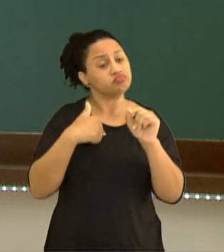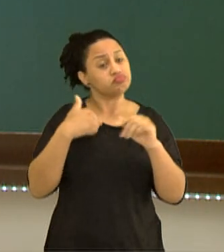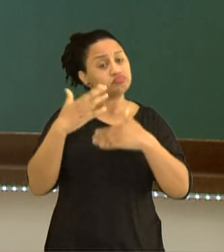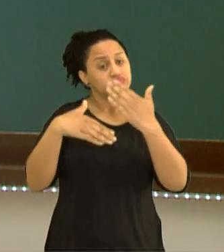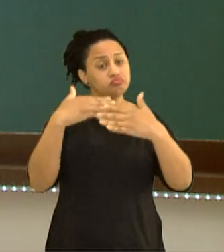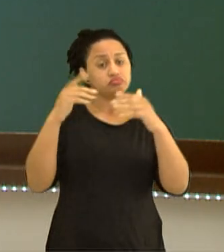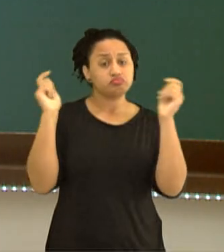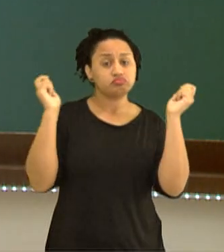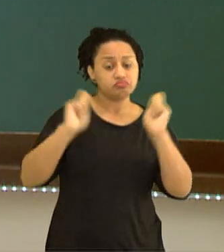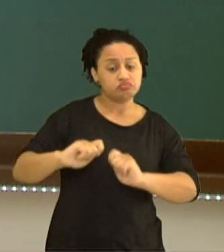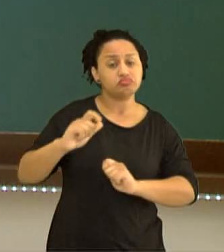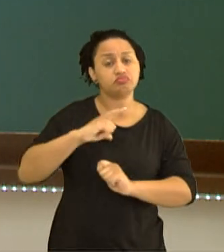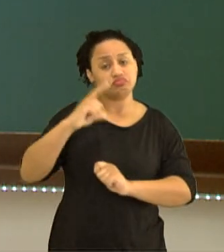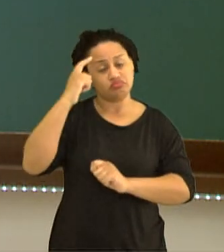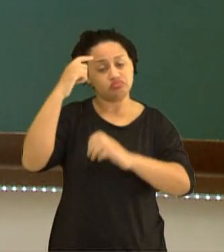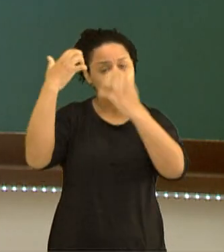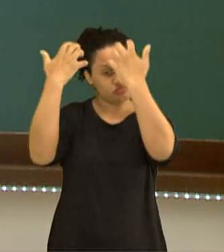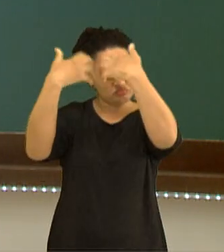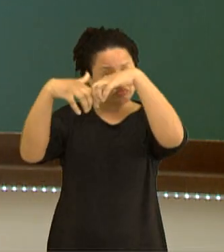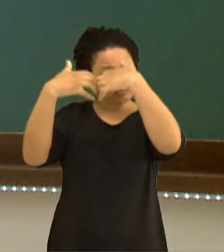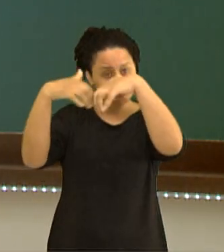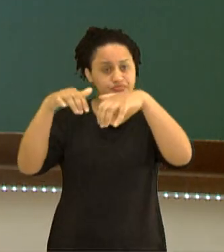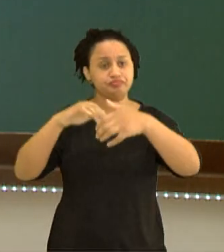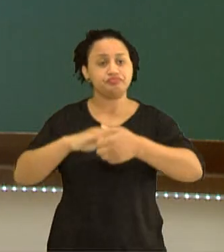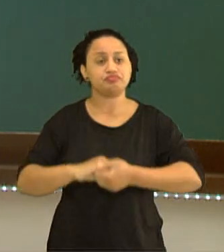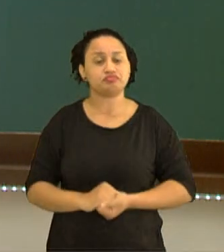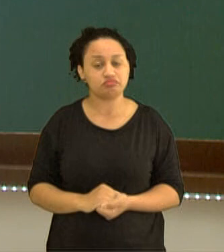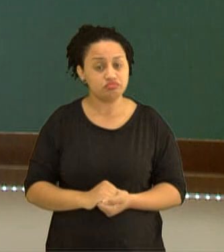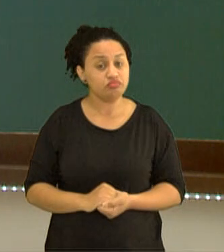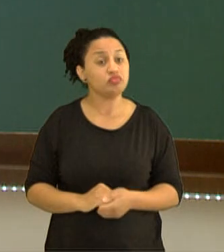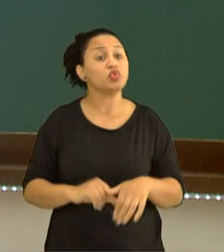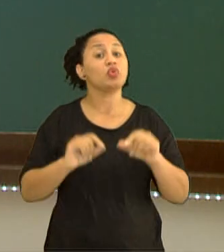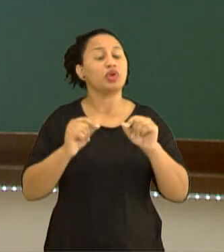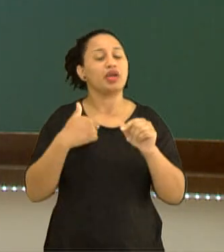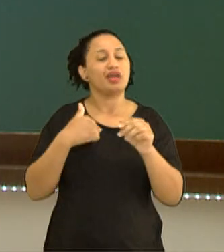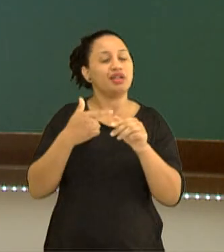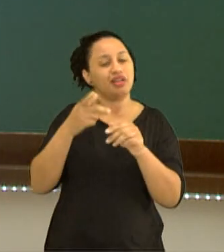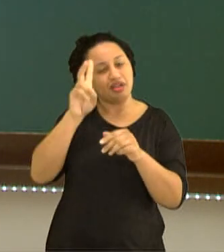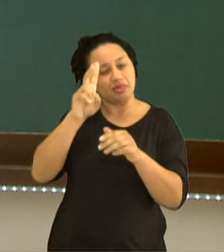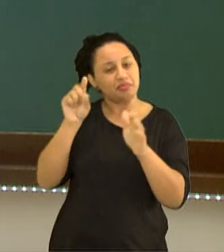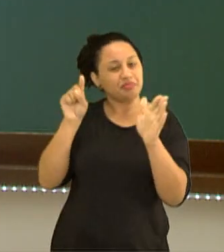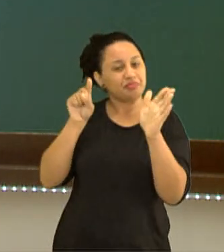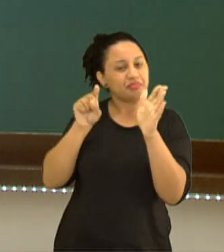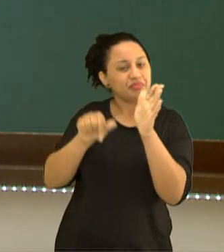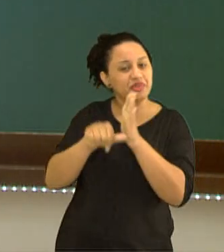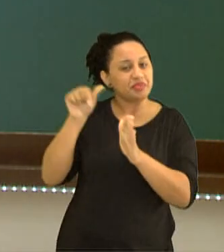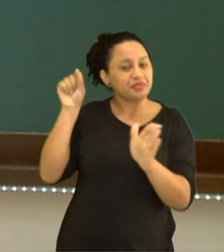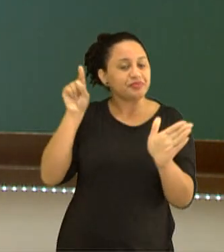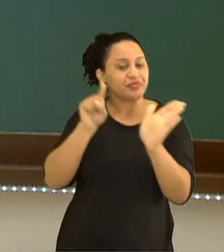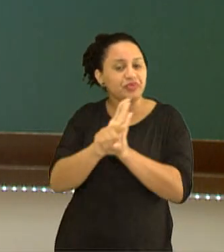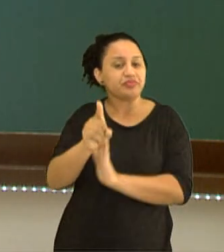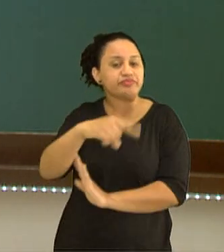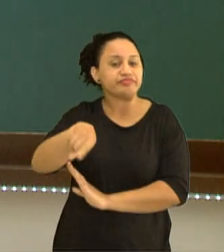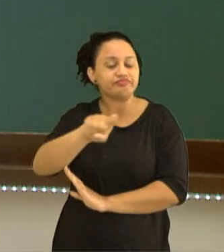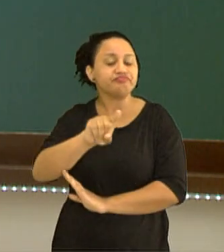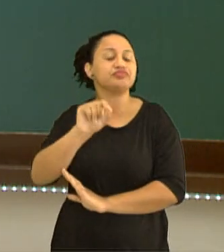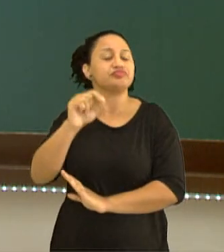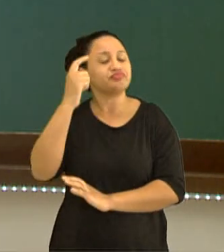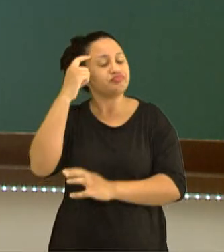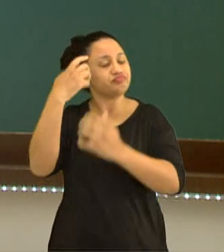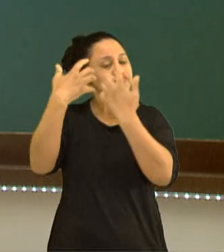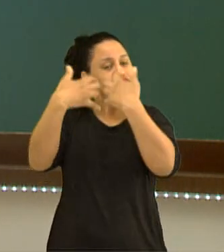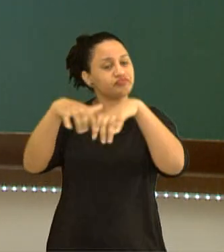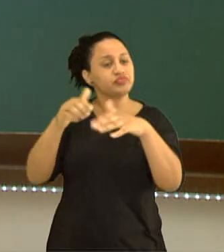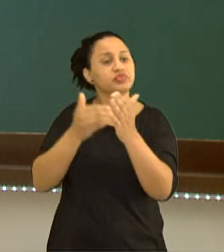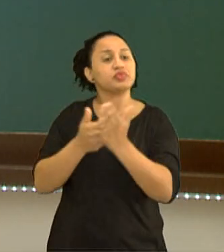sua capacidade de raciocínio. Tem a ver com a primeira pergunta que eu levantei sobre a reflexão que fizemos no início